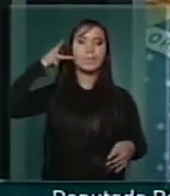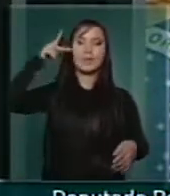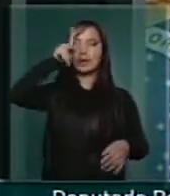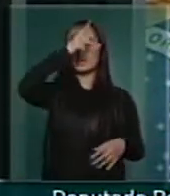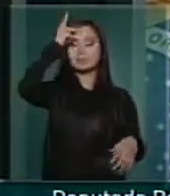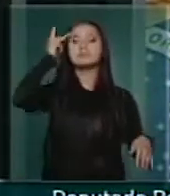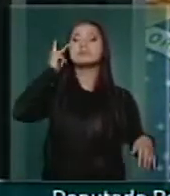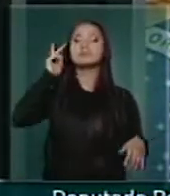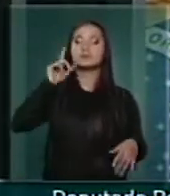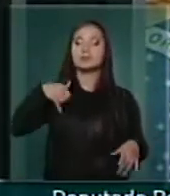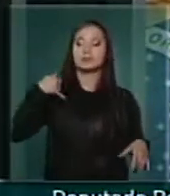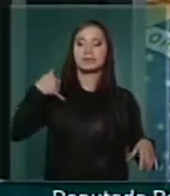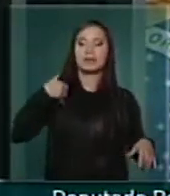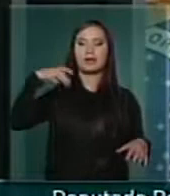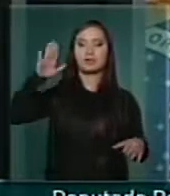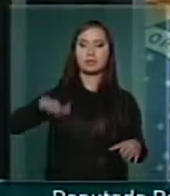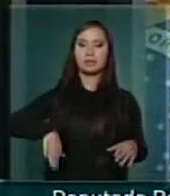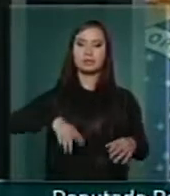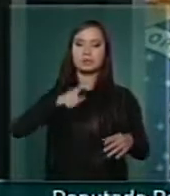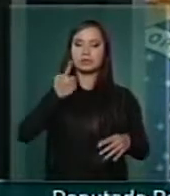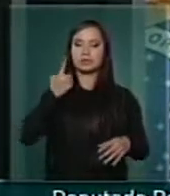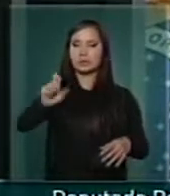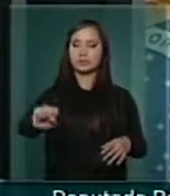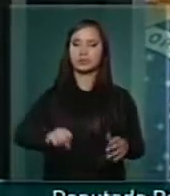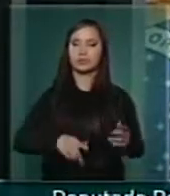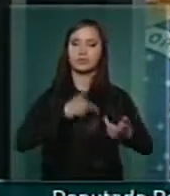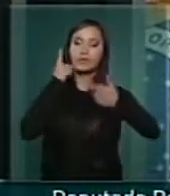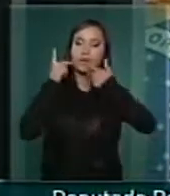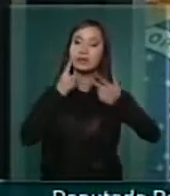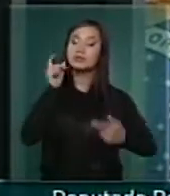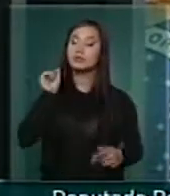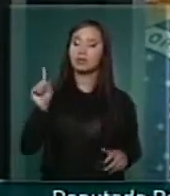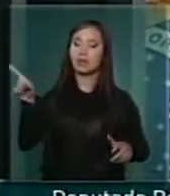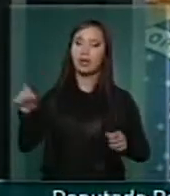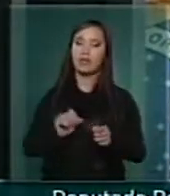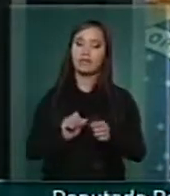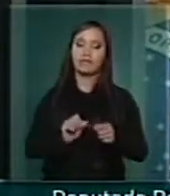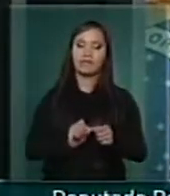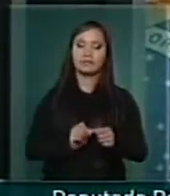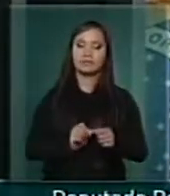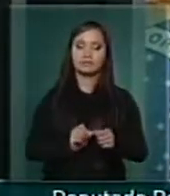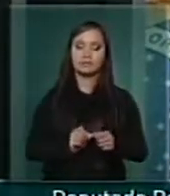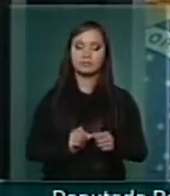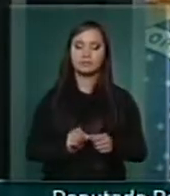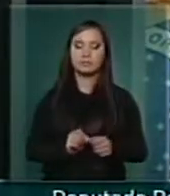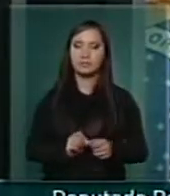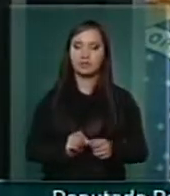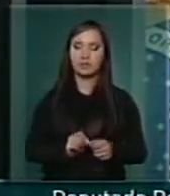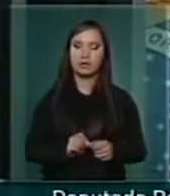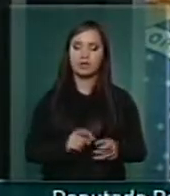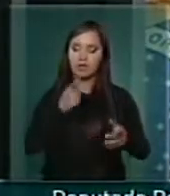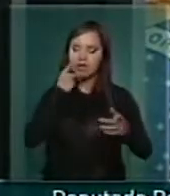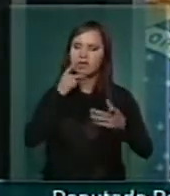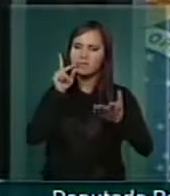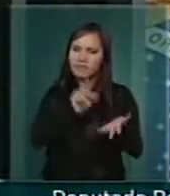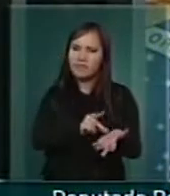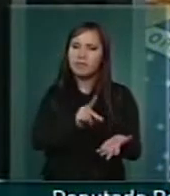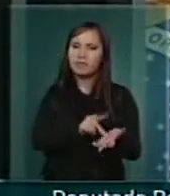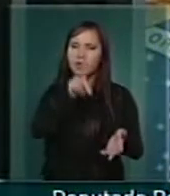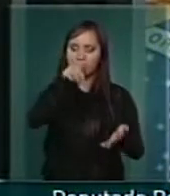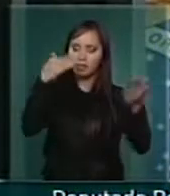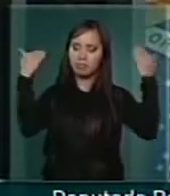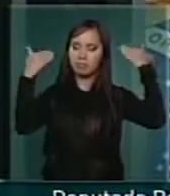menores, ressaltando que iniciativas como essas, longe de falso moralismo e de hipocrisia, são